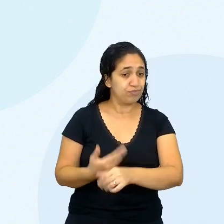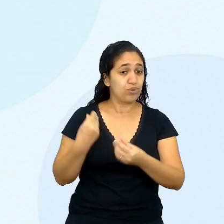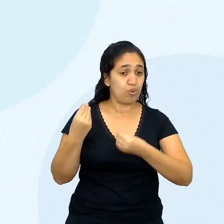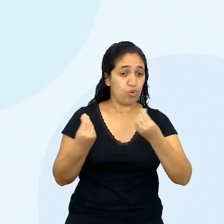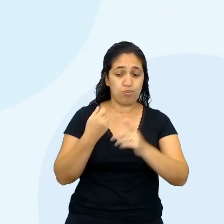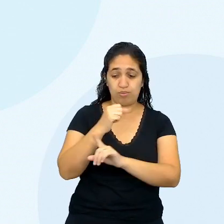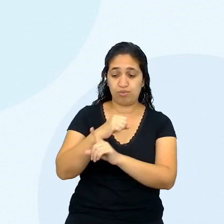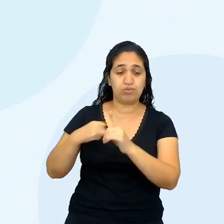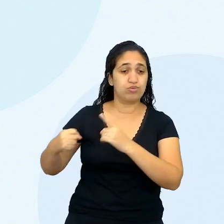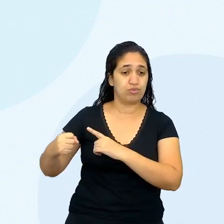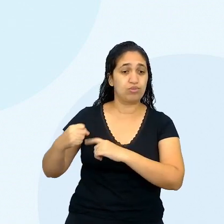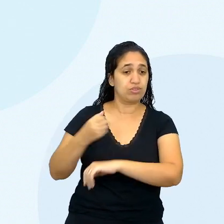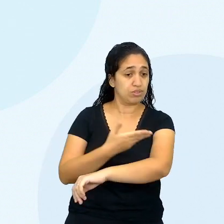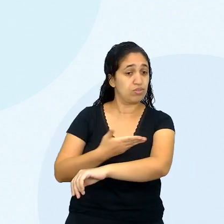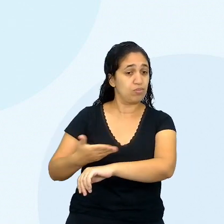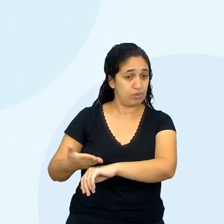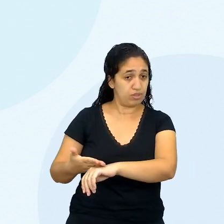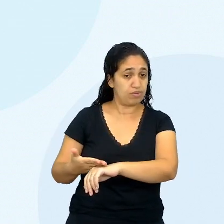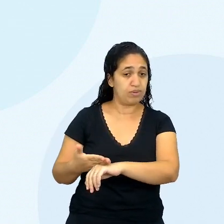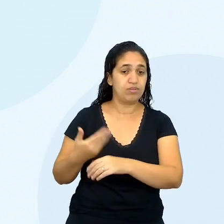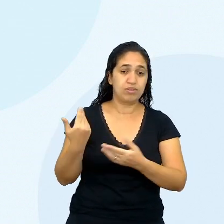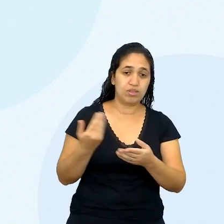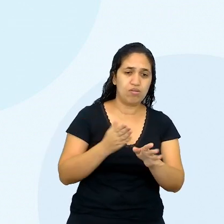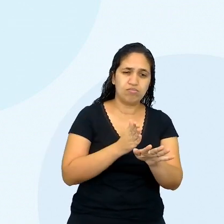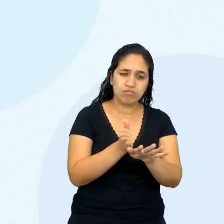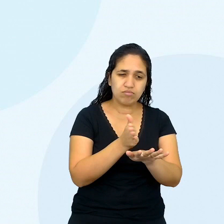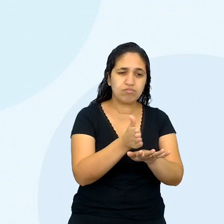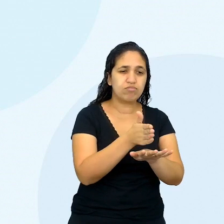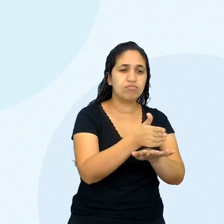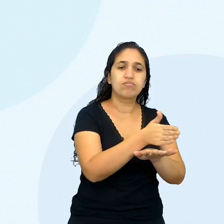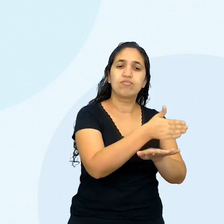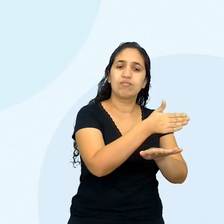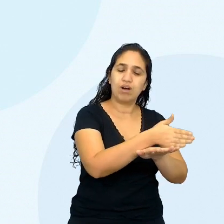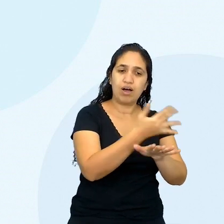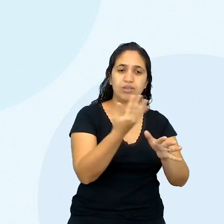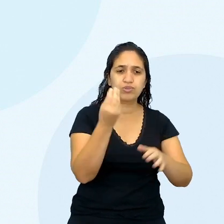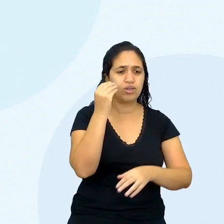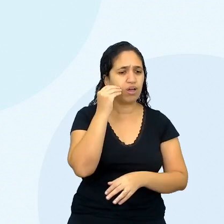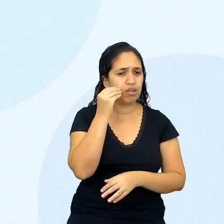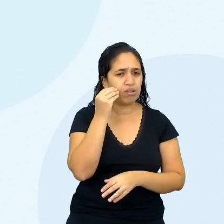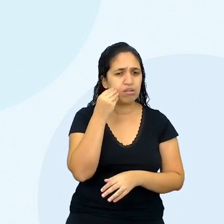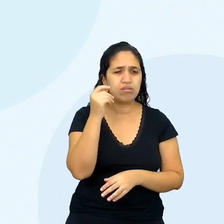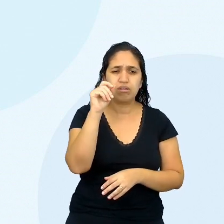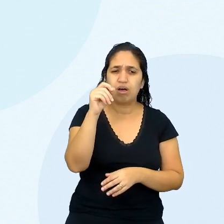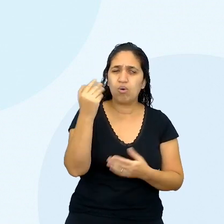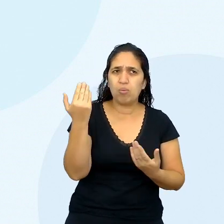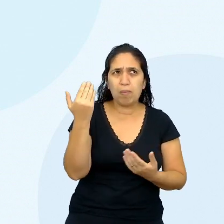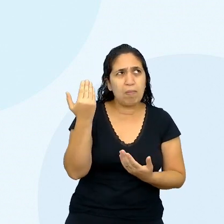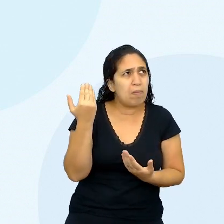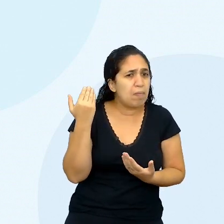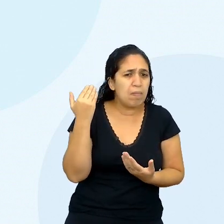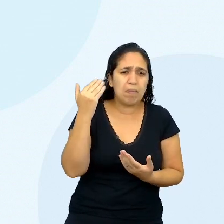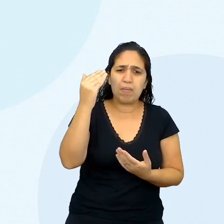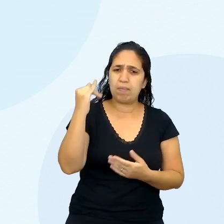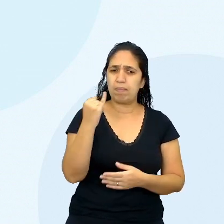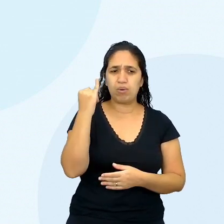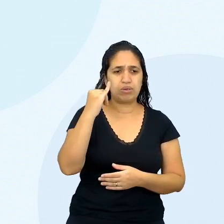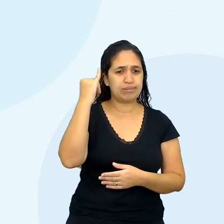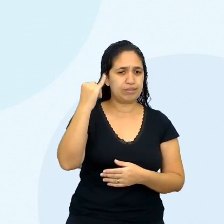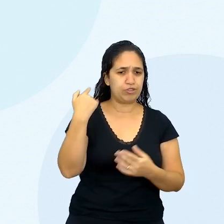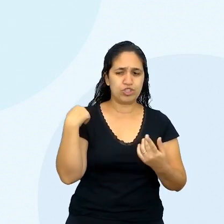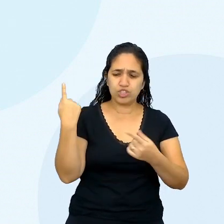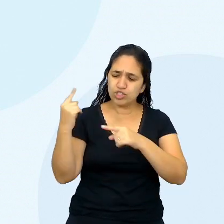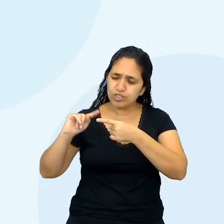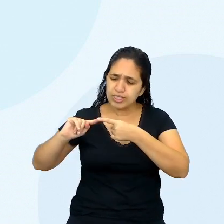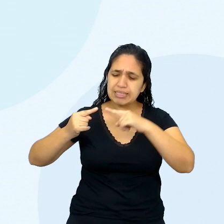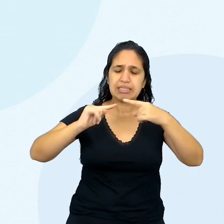E é isso que eu estou falando, envolve vários segmentos, então é uma maneira da gente tentar trazer ao máximo links, por mais que a gente tenha